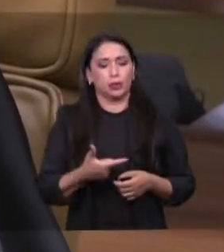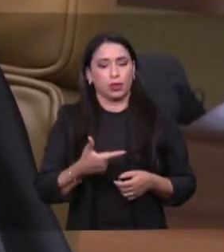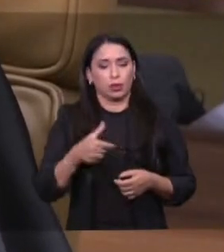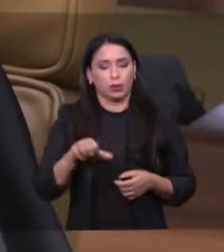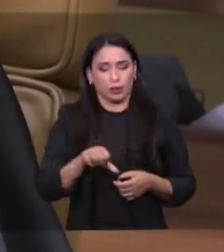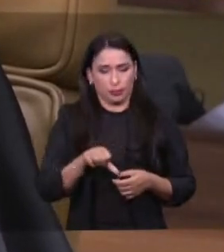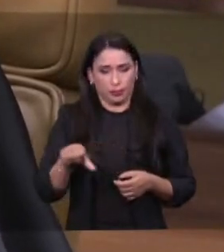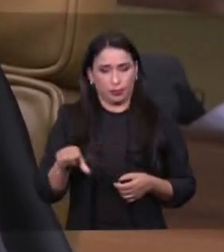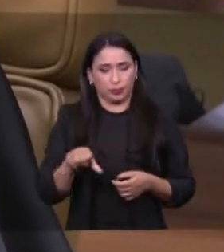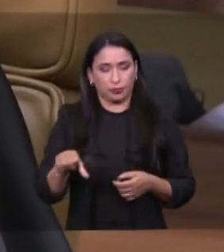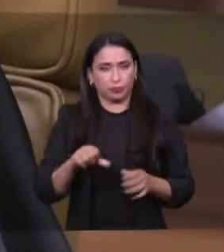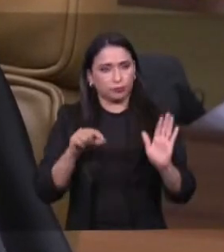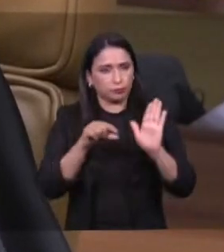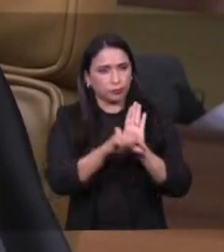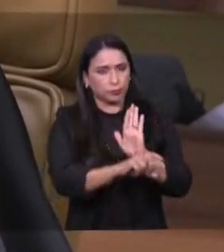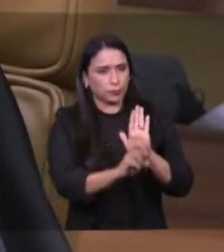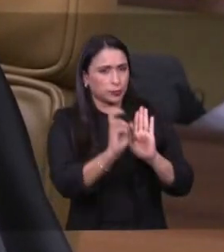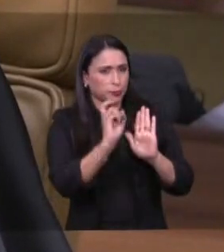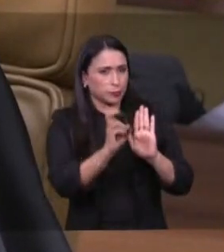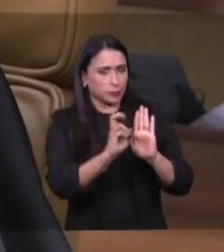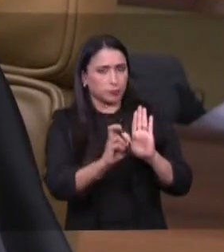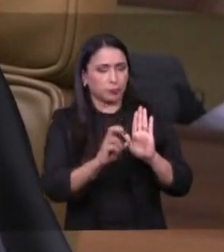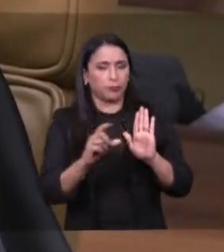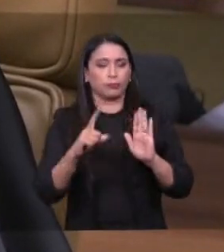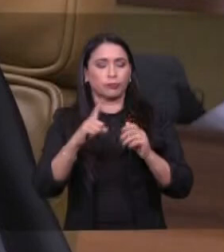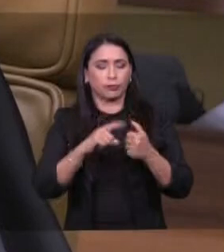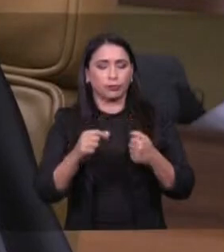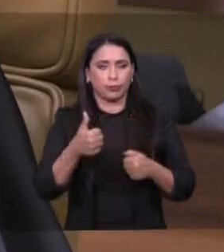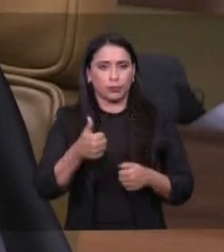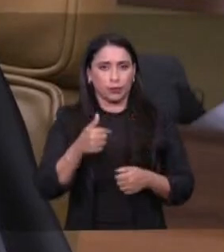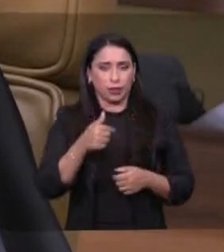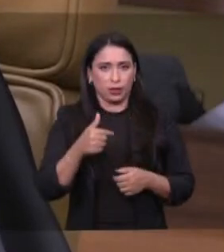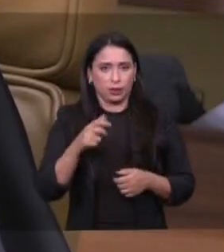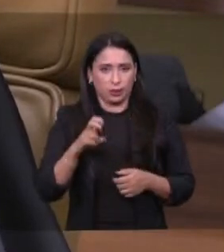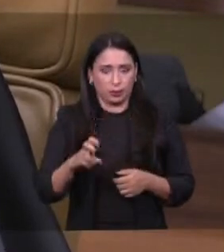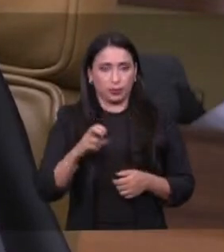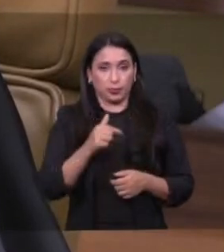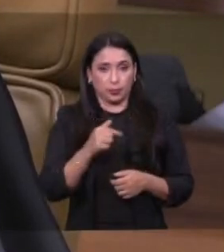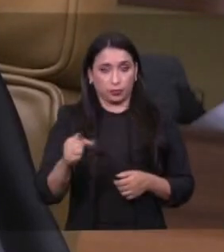6.299 o parágrafo 5º do artigo 157 do CPP,